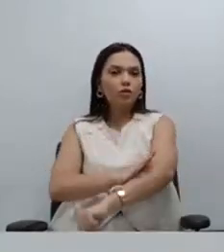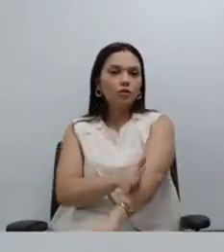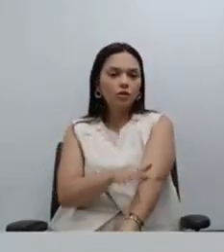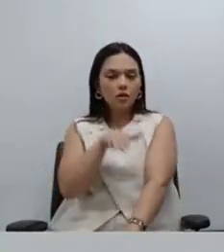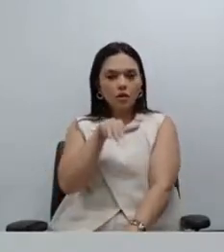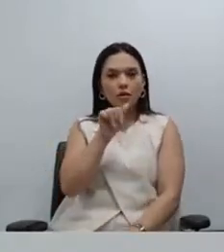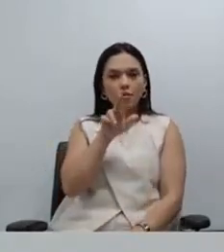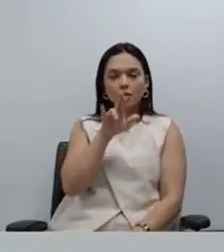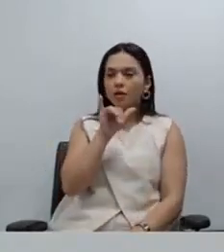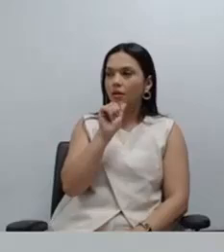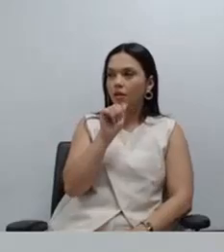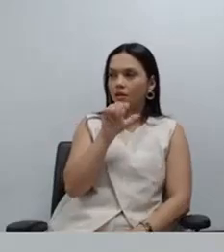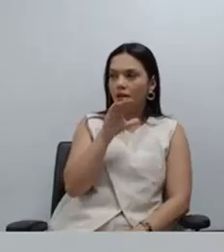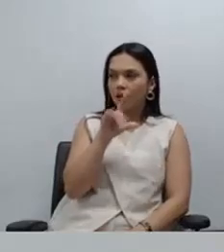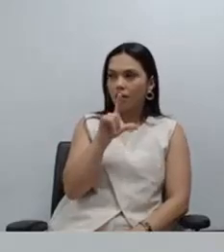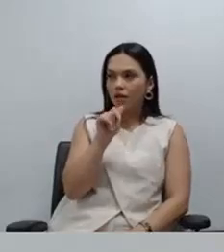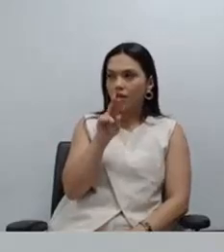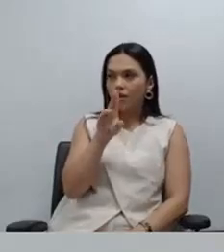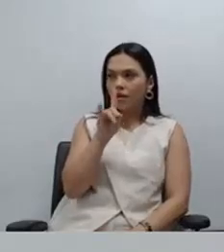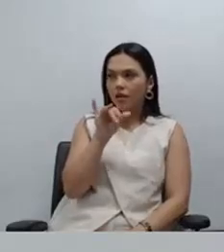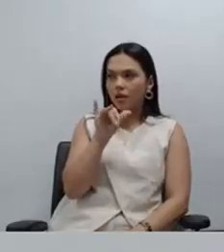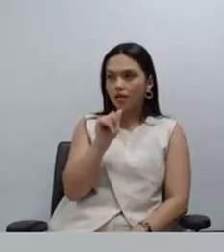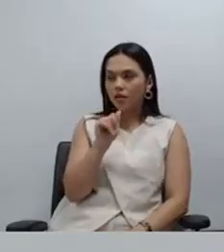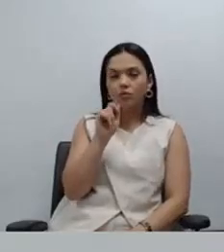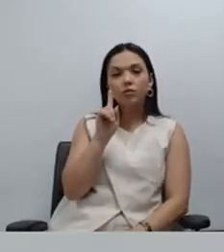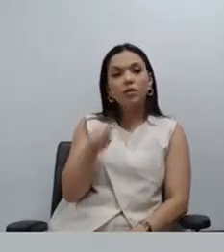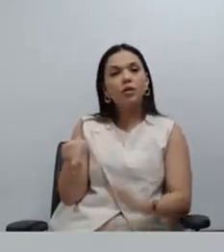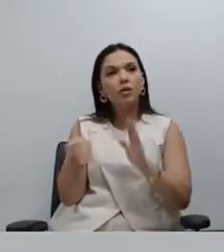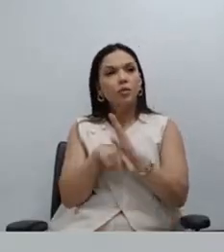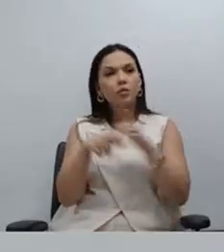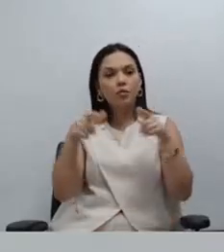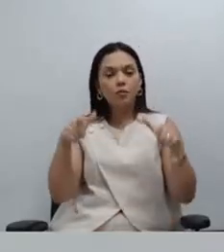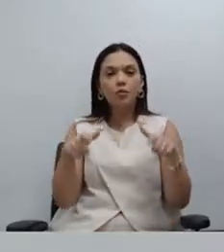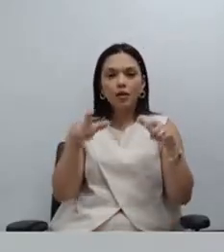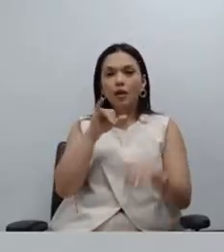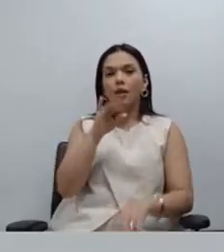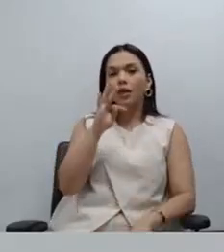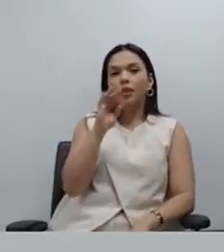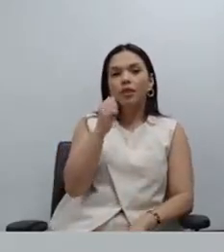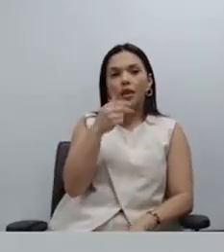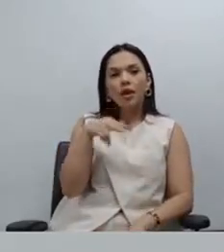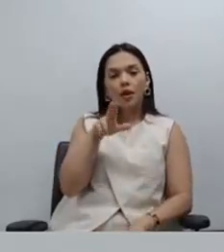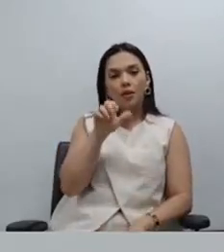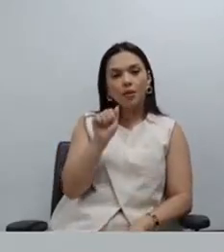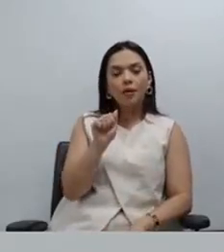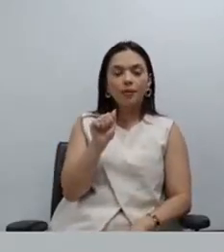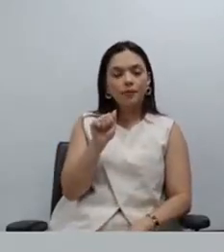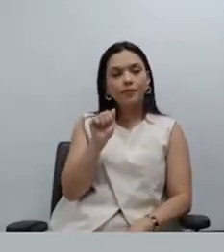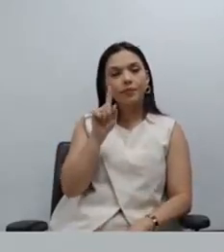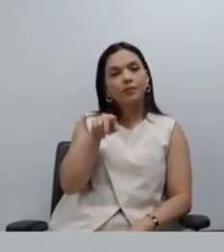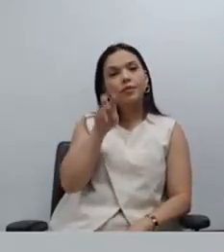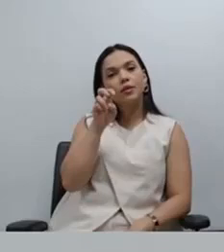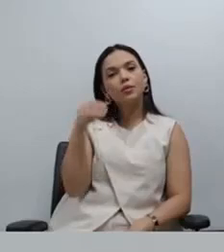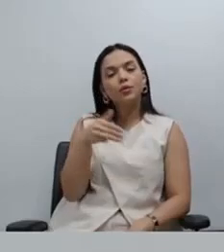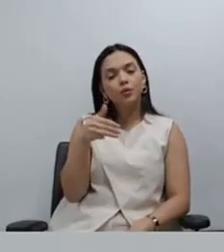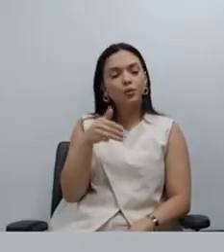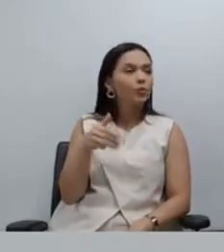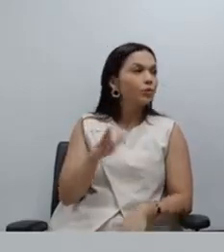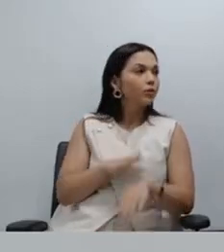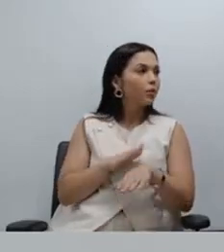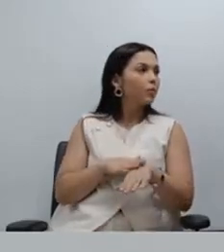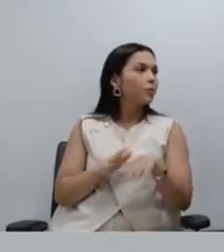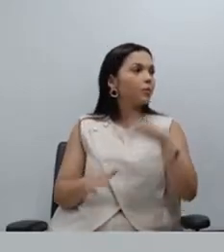Silva, da unidade de Itacoaquecetuba. Seja bem-vinda. Tem palavra pelo prazo regimental de 5 minutos.